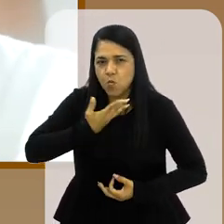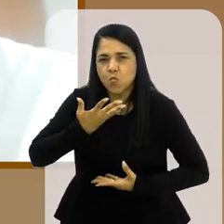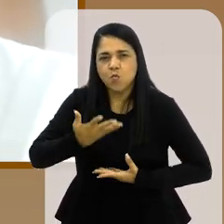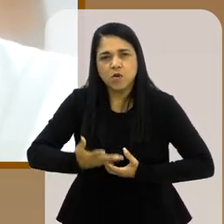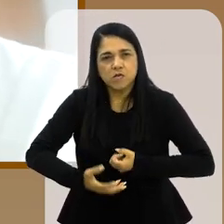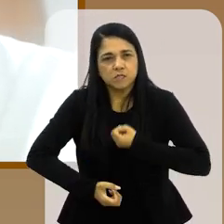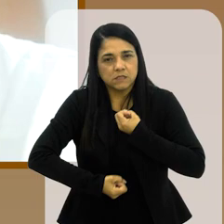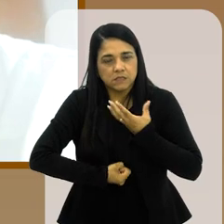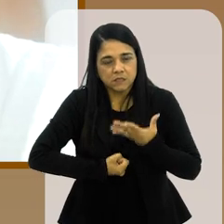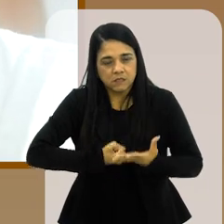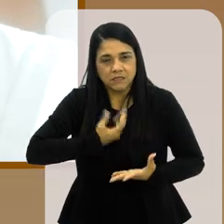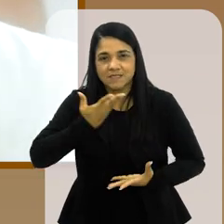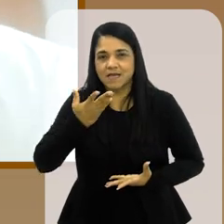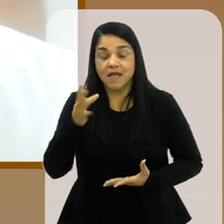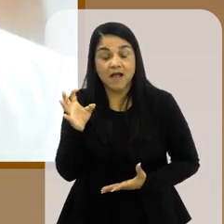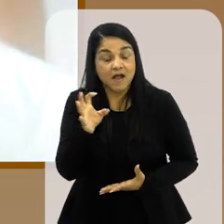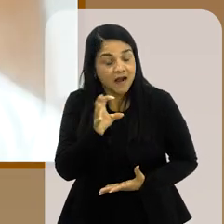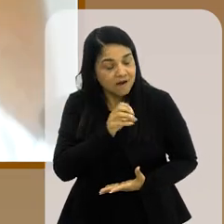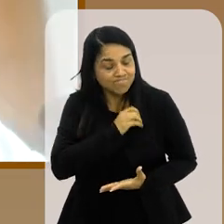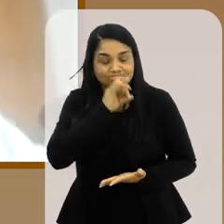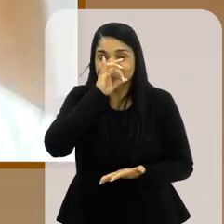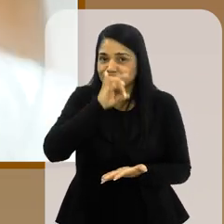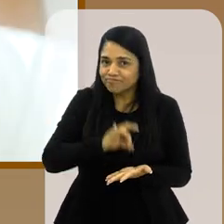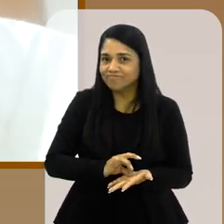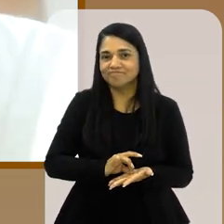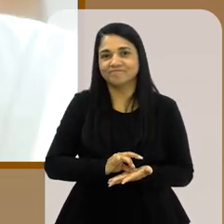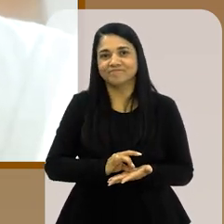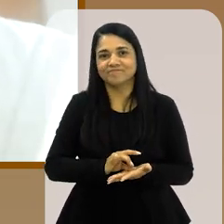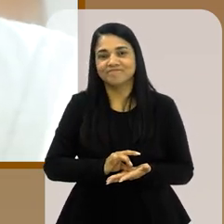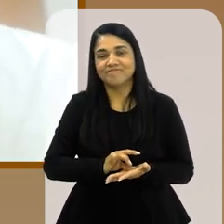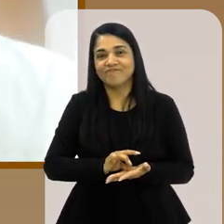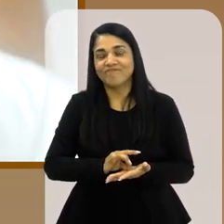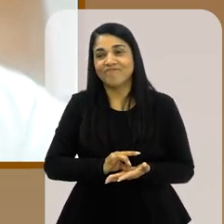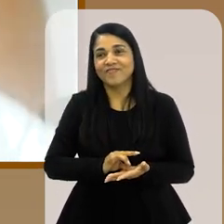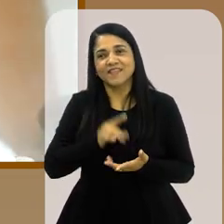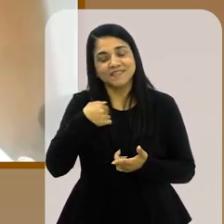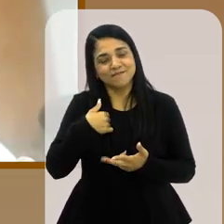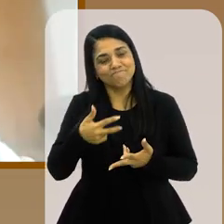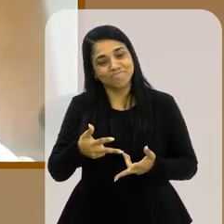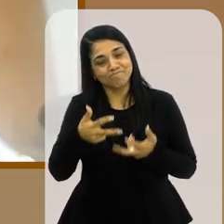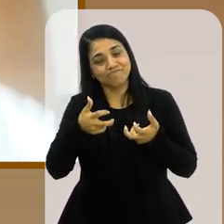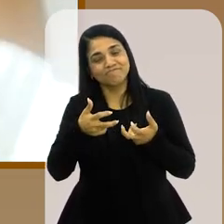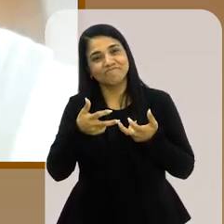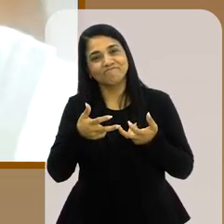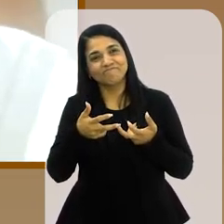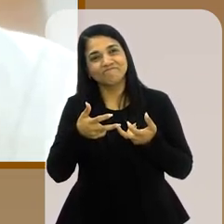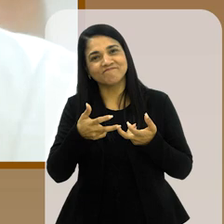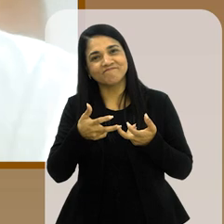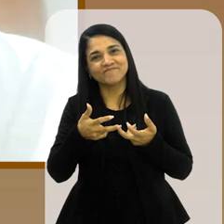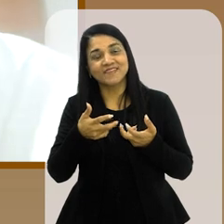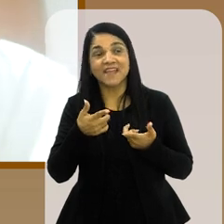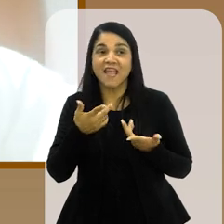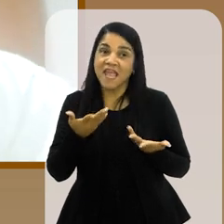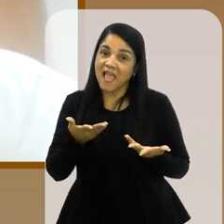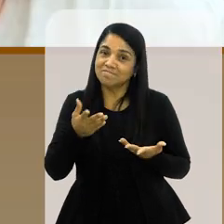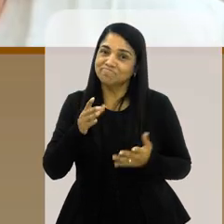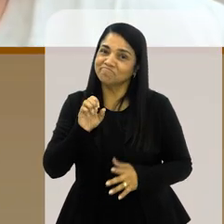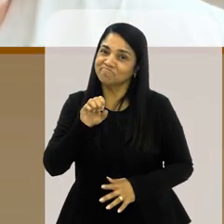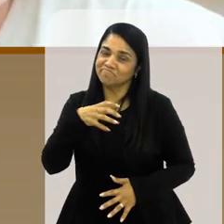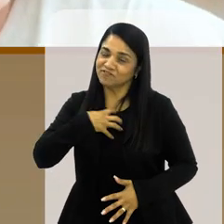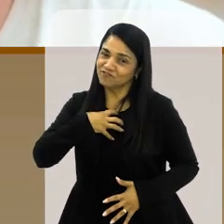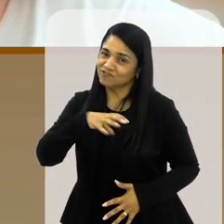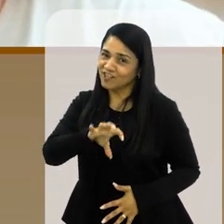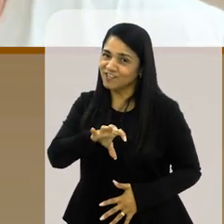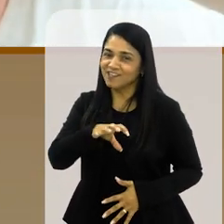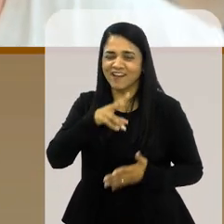adoram a minha poesia, que você veja só, né? É assim, o